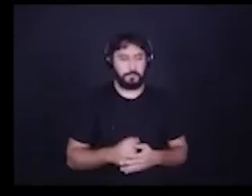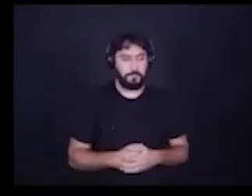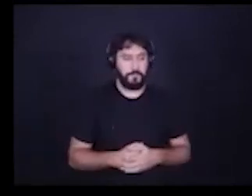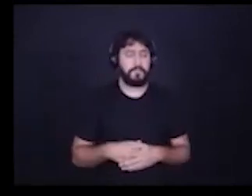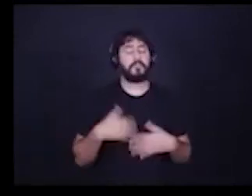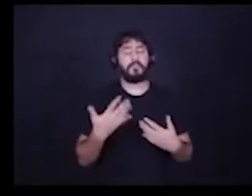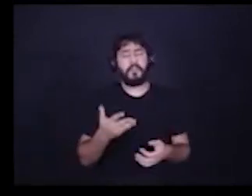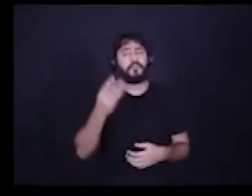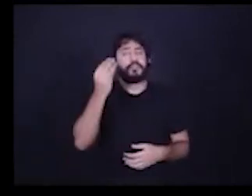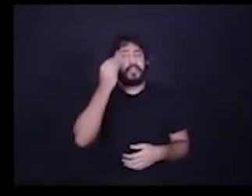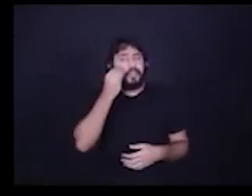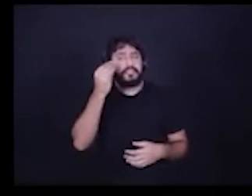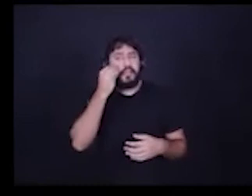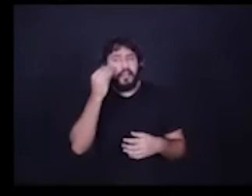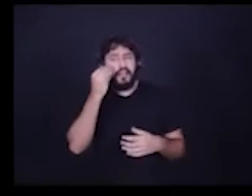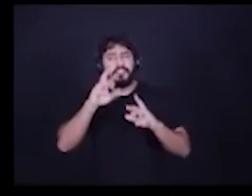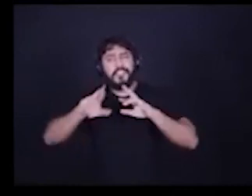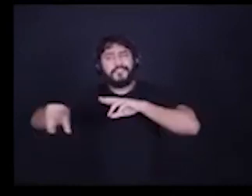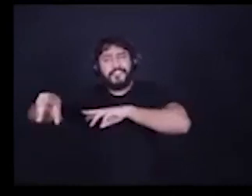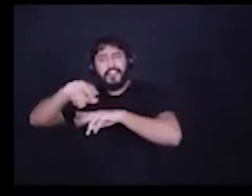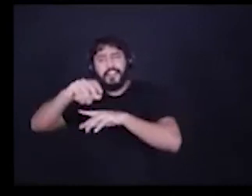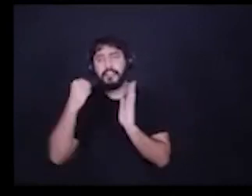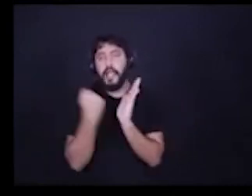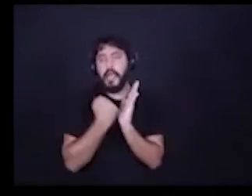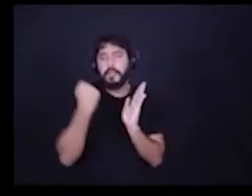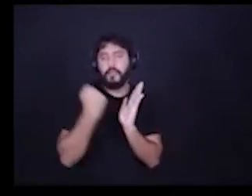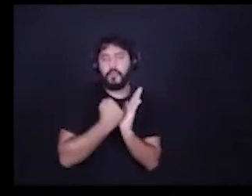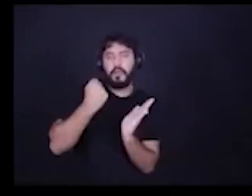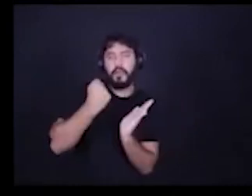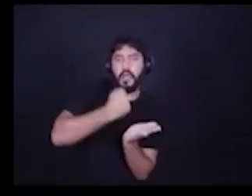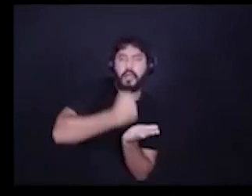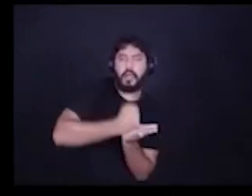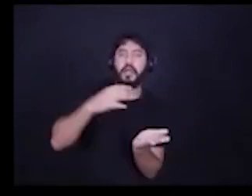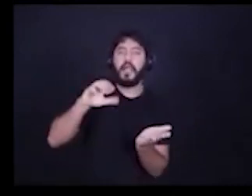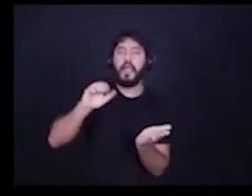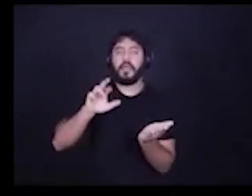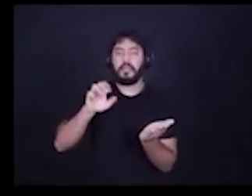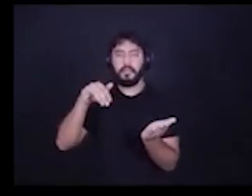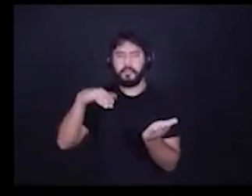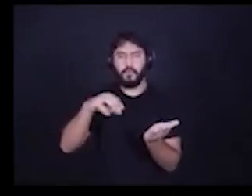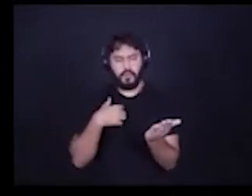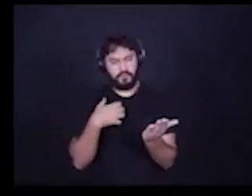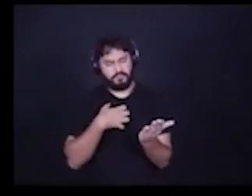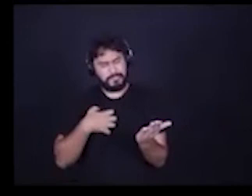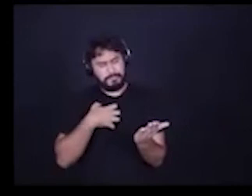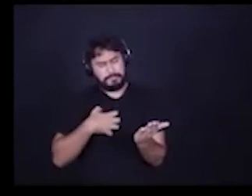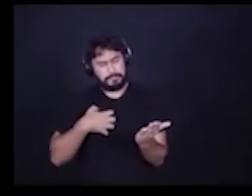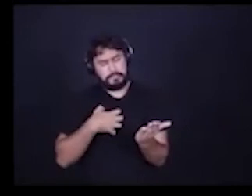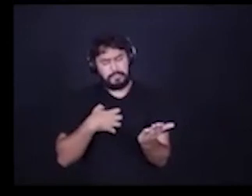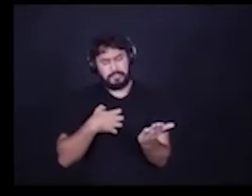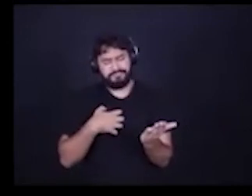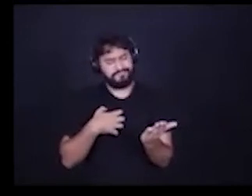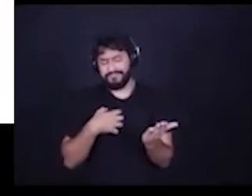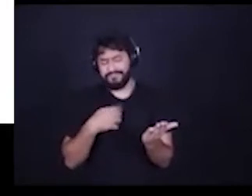com os diferentes carimbos, as diferentes intensidades de carimbo, e aí eu fui ficando muito incomodado, na verdade, sentindo que não estava